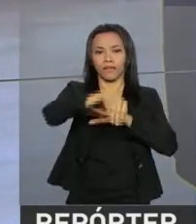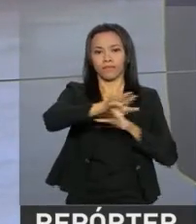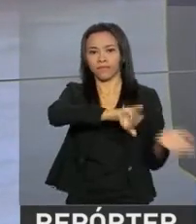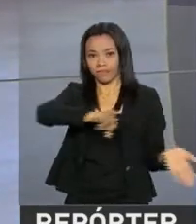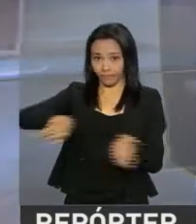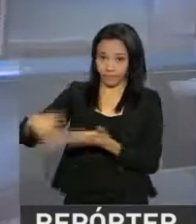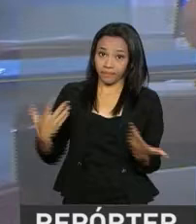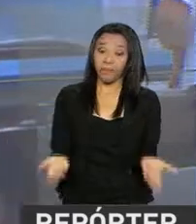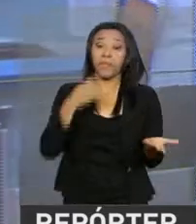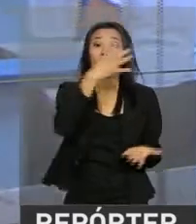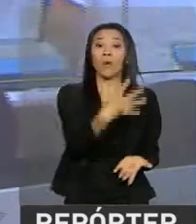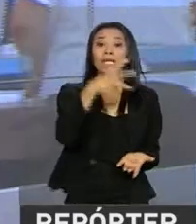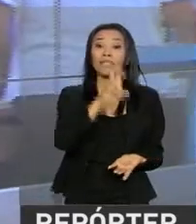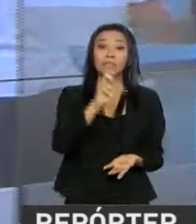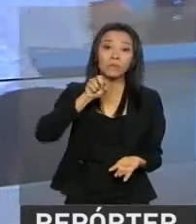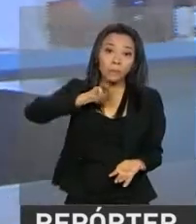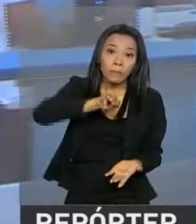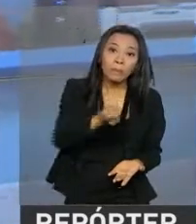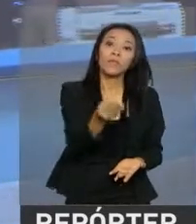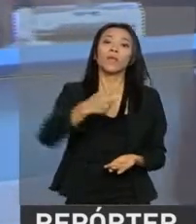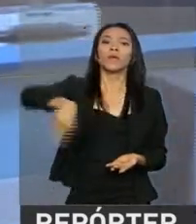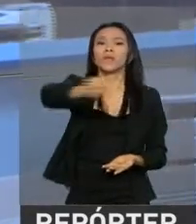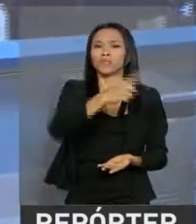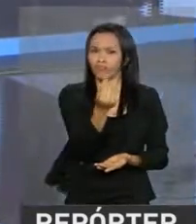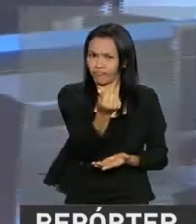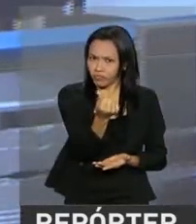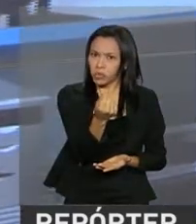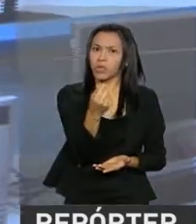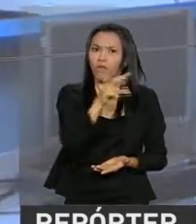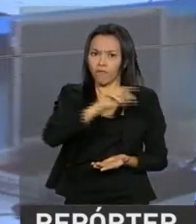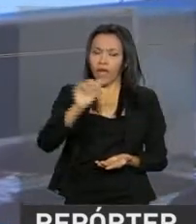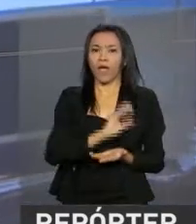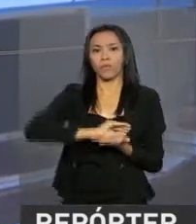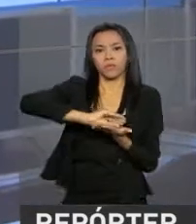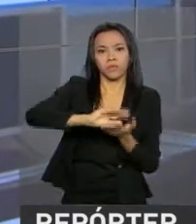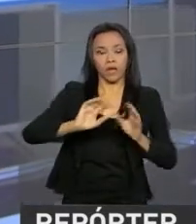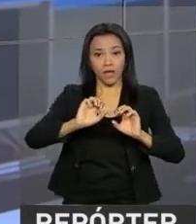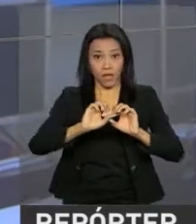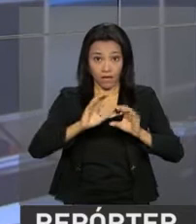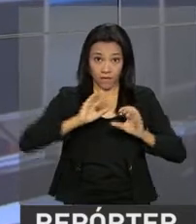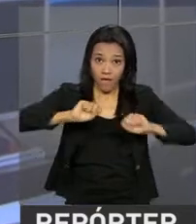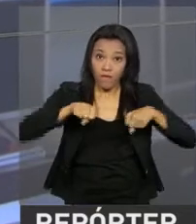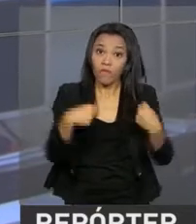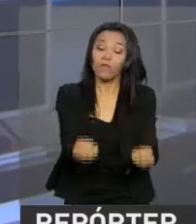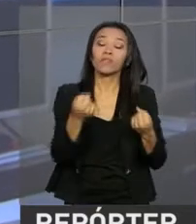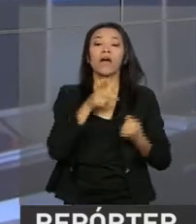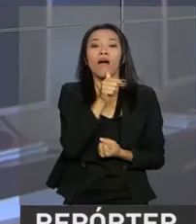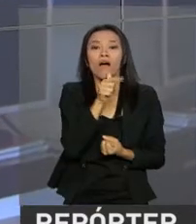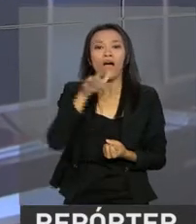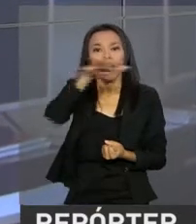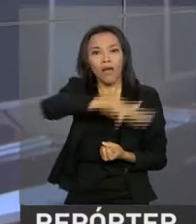e mais de 45 milhões de reais vão reforçar o abastecimento de água em pernambuco o anúncio foi feito